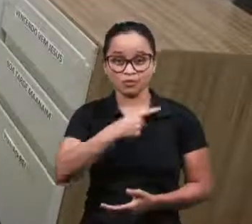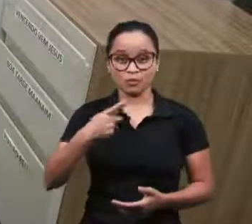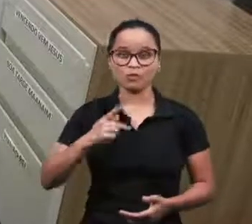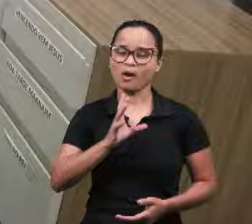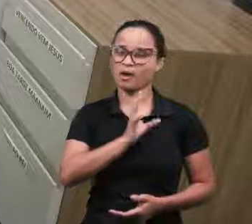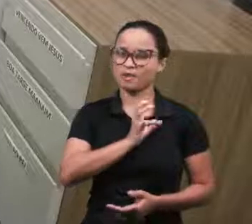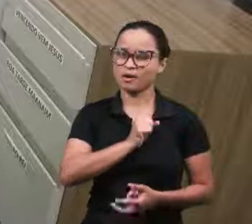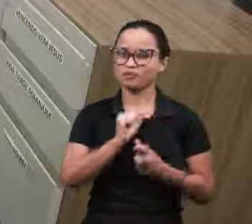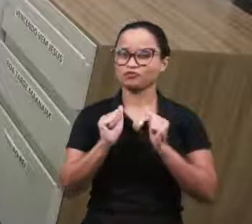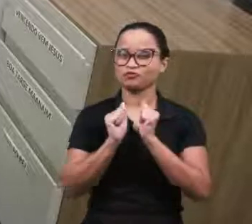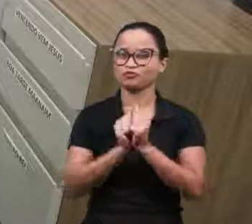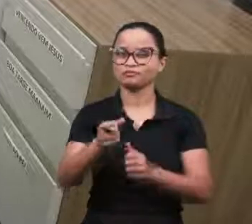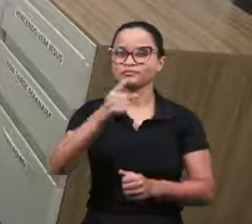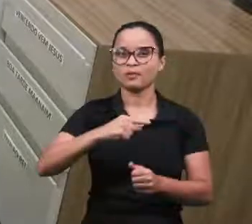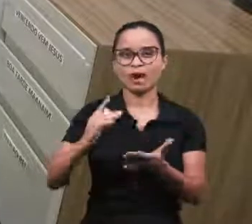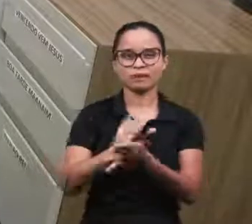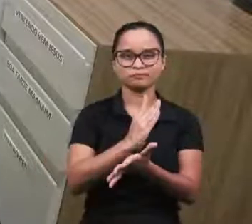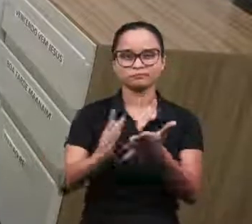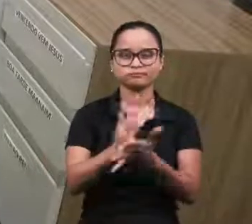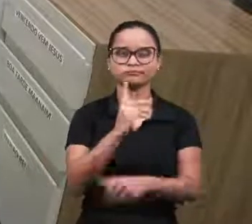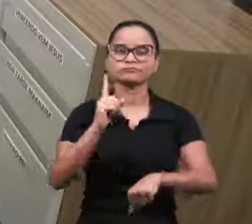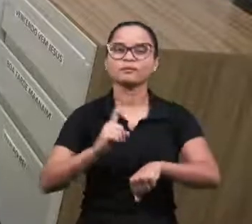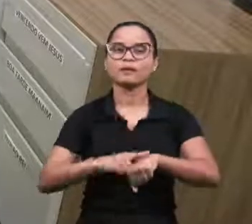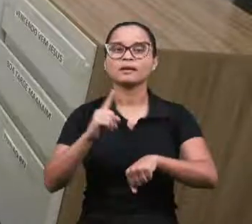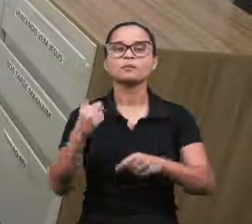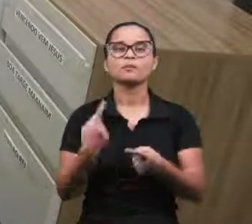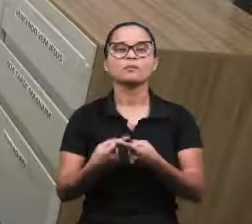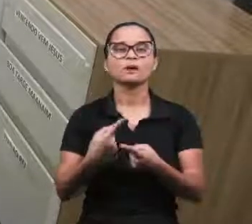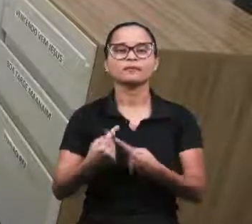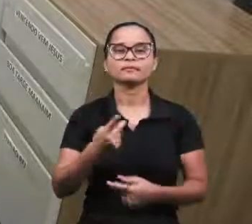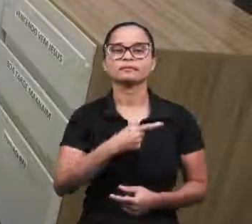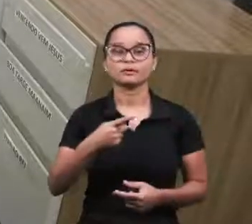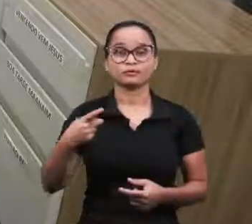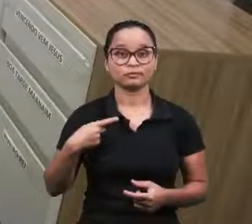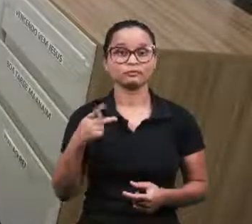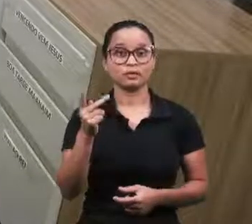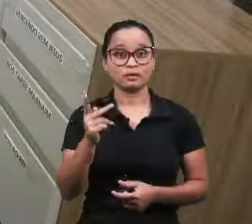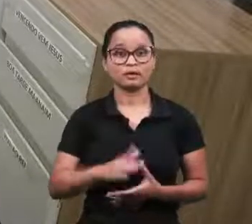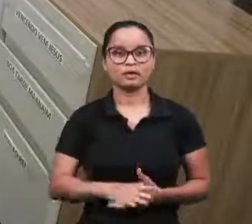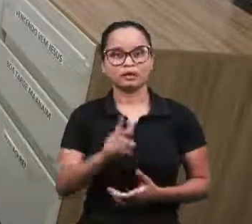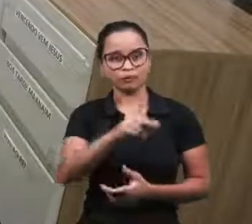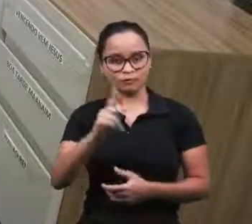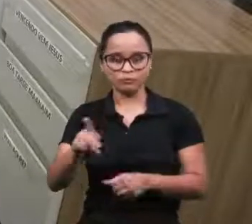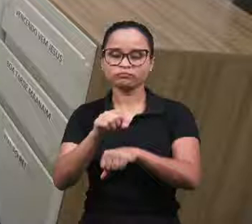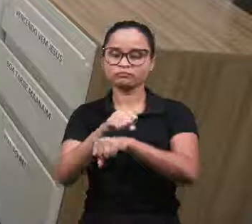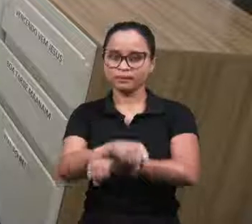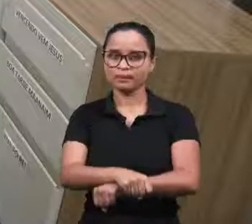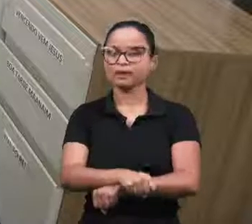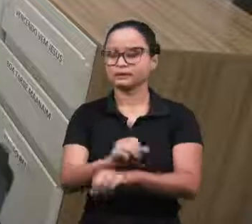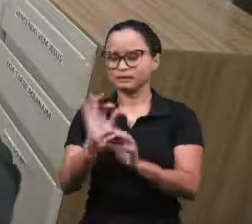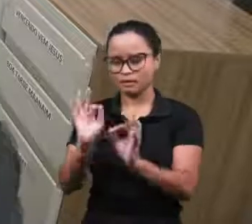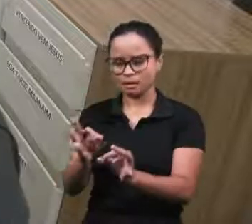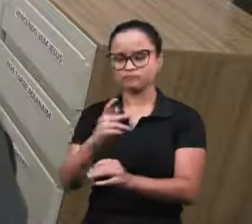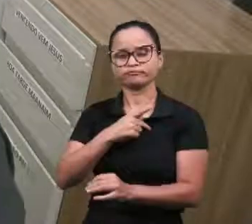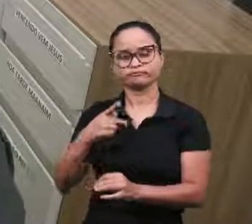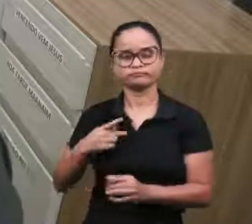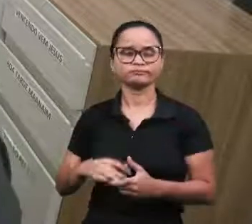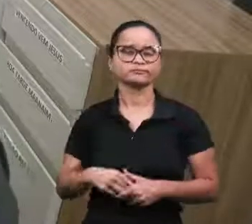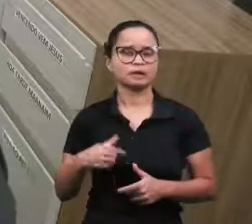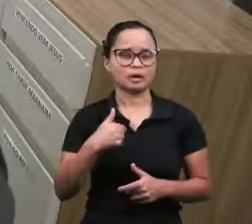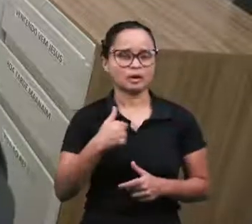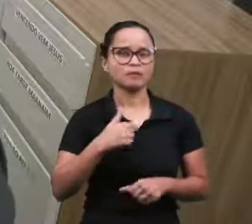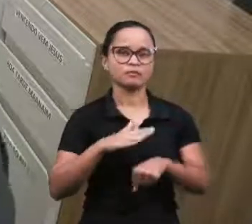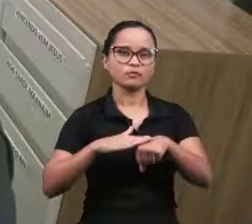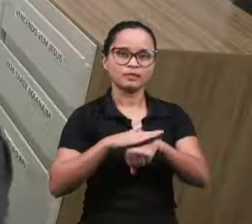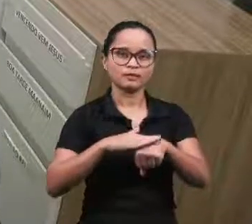aqui algumas vezes. Pastor que é professor de seminário, pastor. E eu estava conversando agora há pouco com um